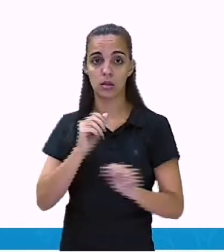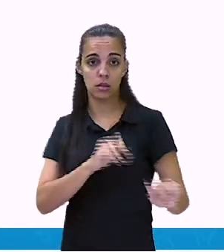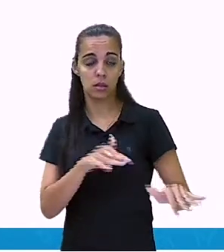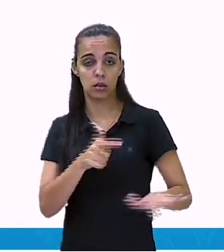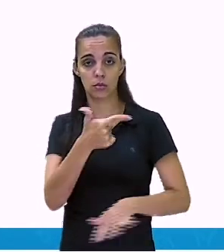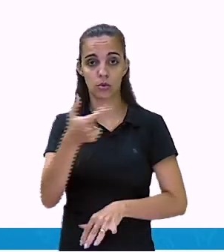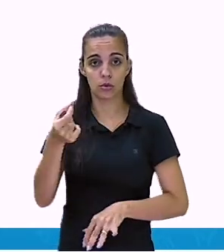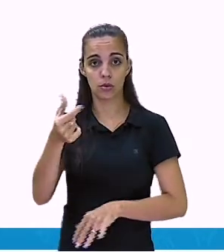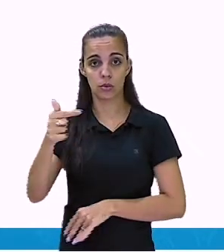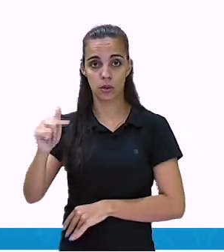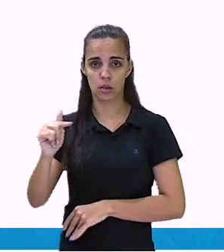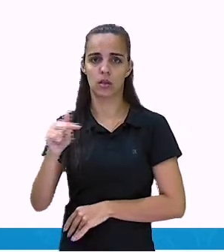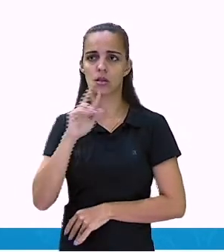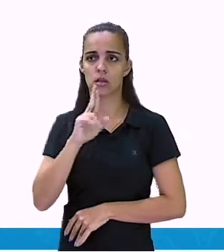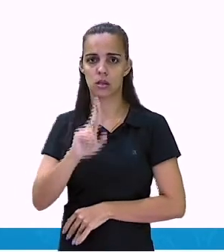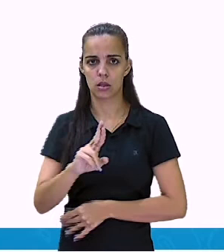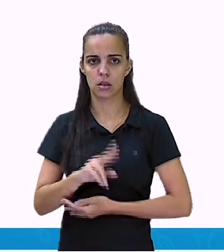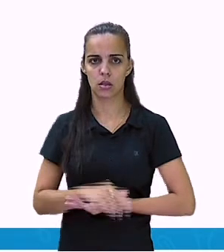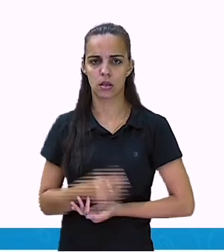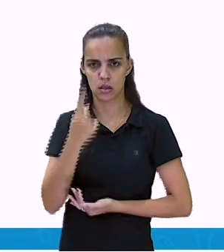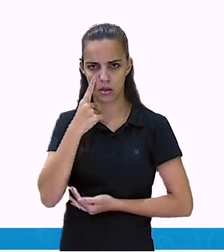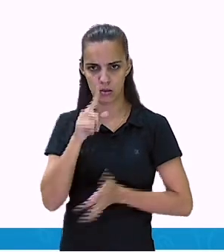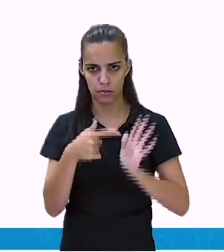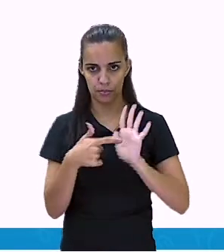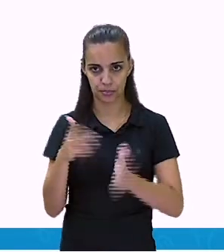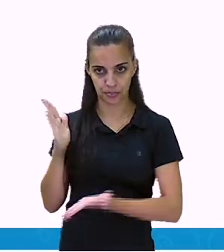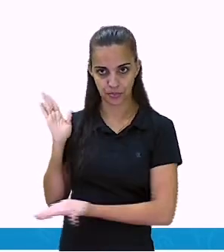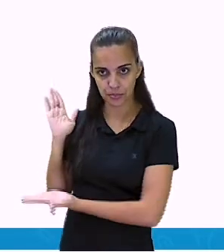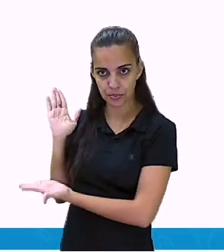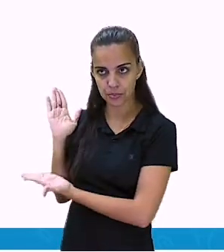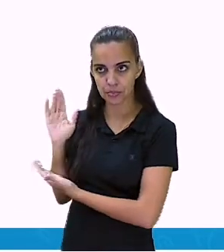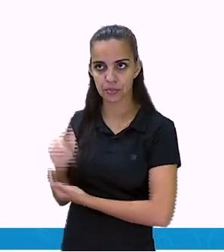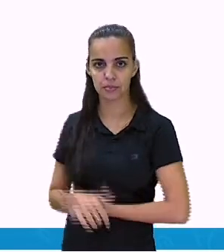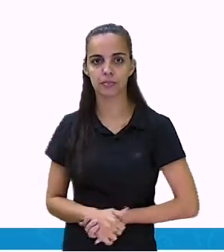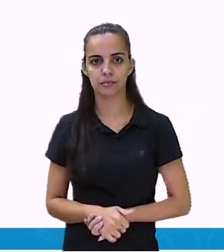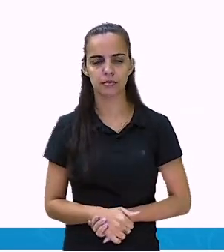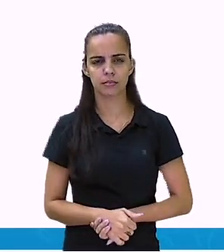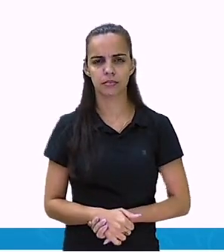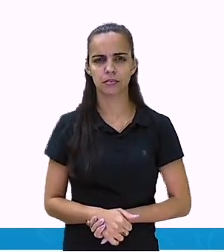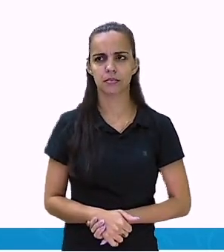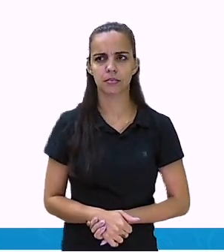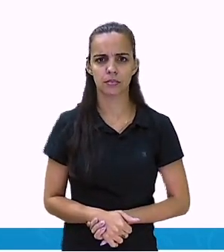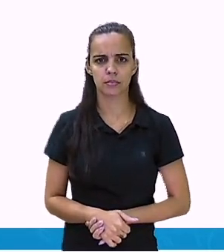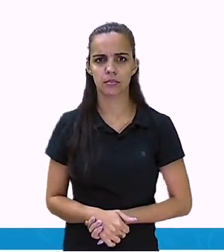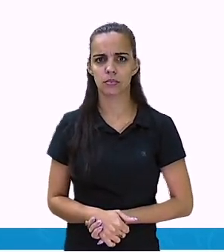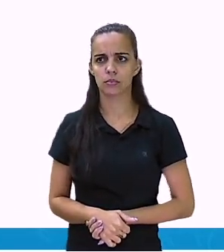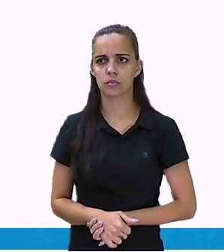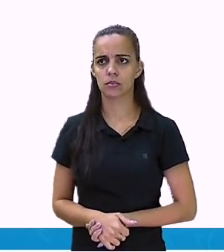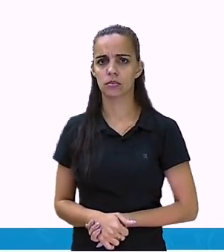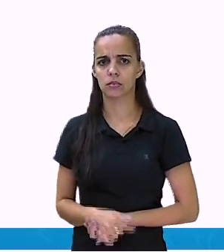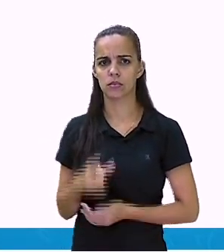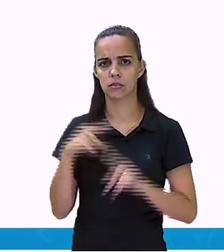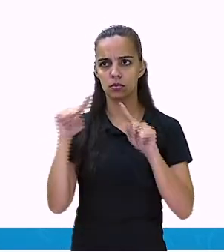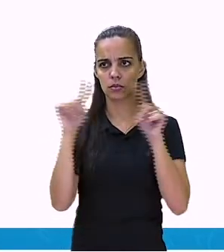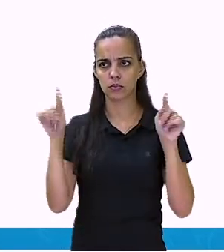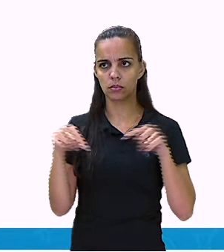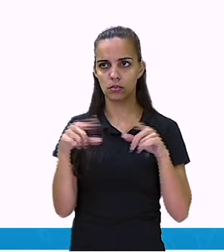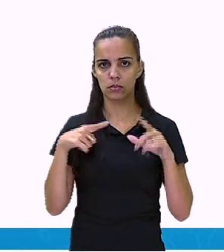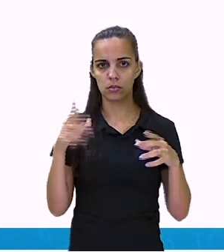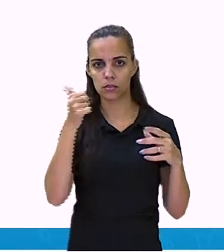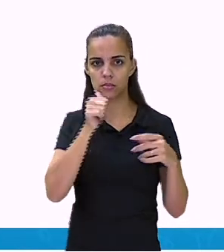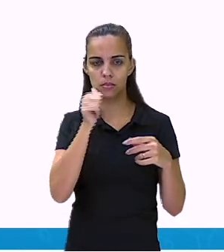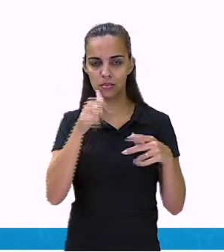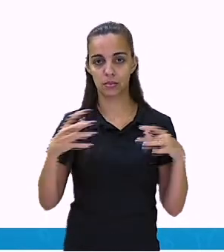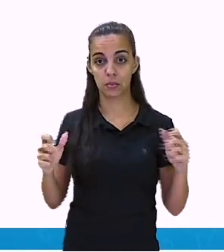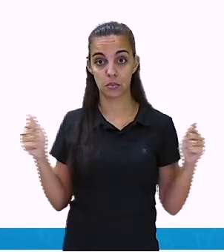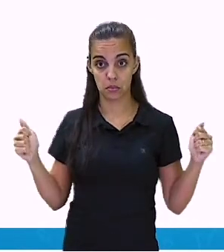2007, responda. Então, tá aí a capa da revista Época. Em destaque, a menina